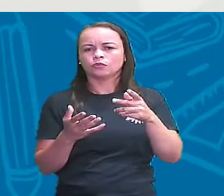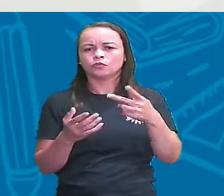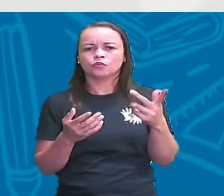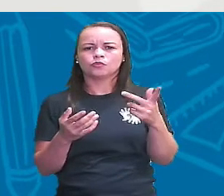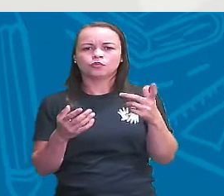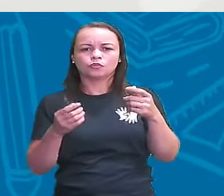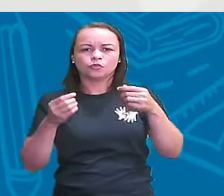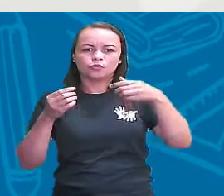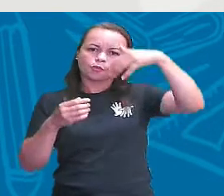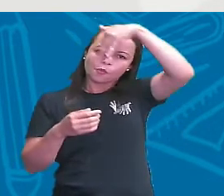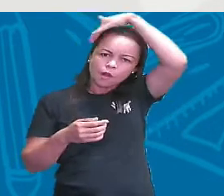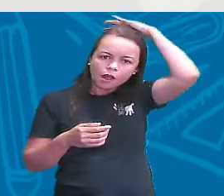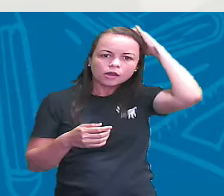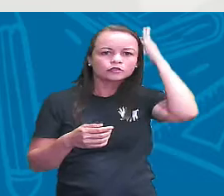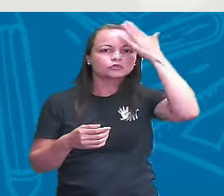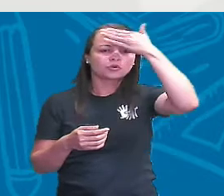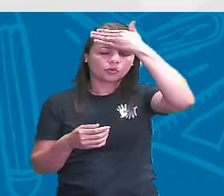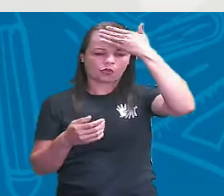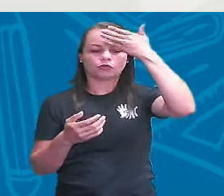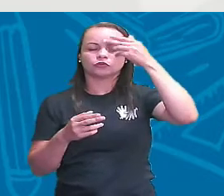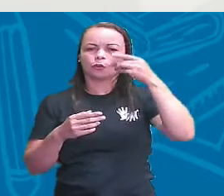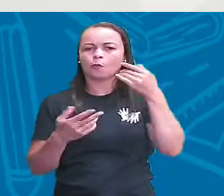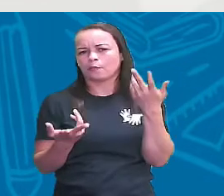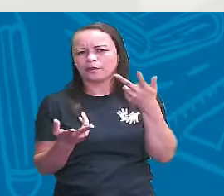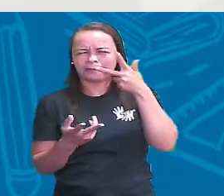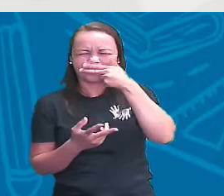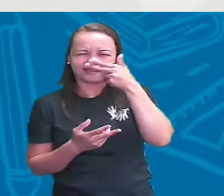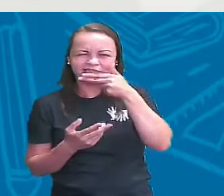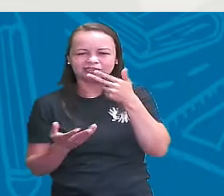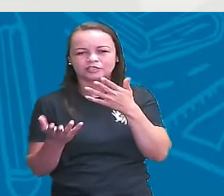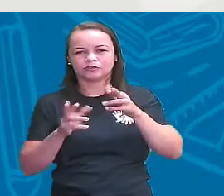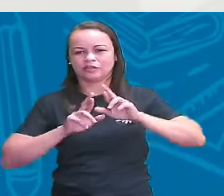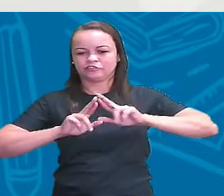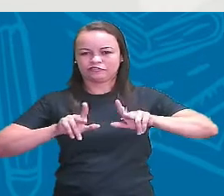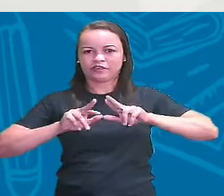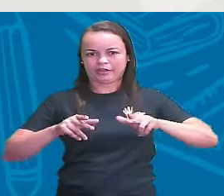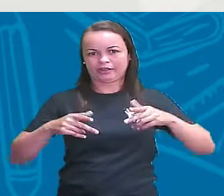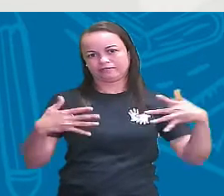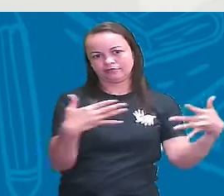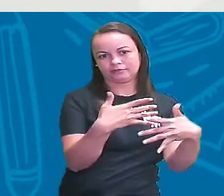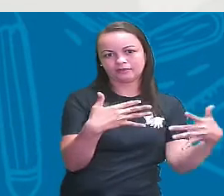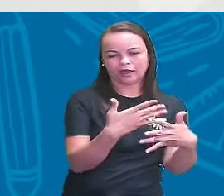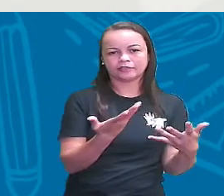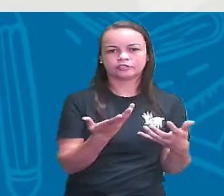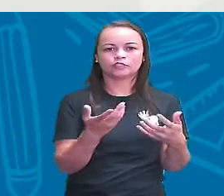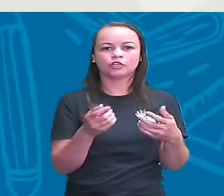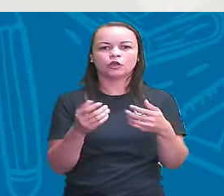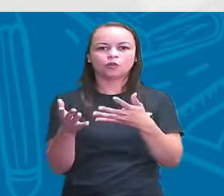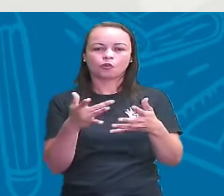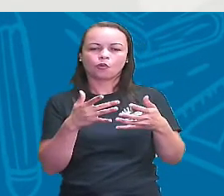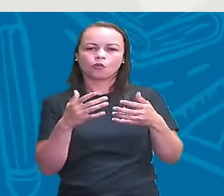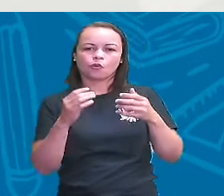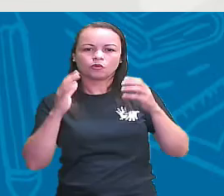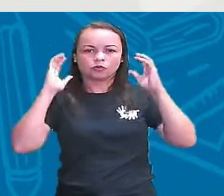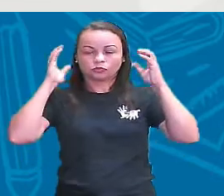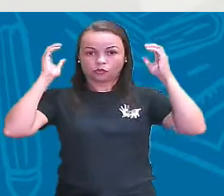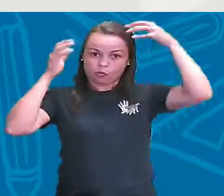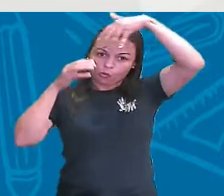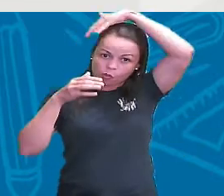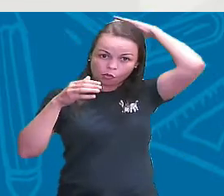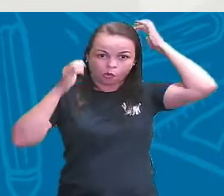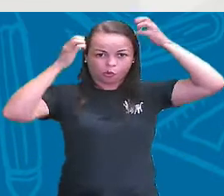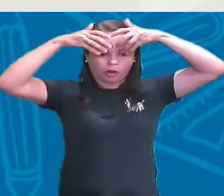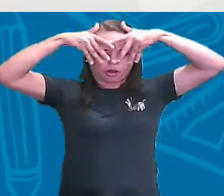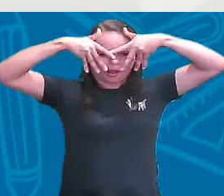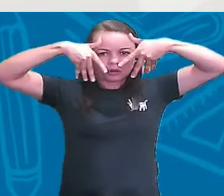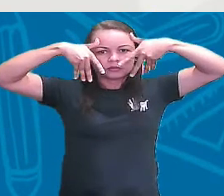um adorno na cabeça muito parecido nas diferentes cidades, com contas caindo na cabeça. Hoje em dia, você